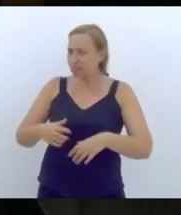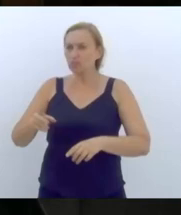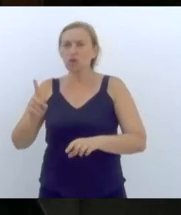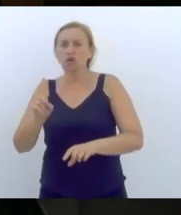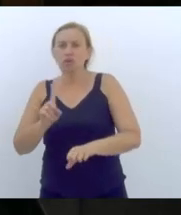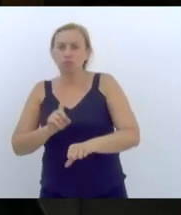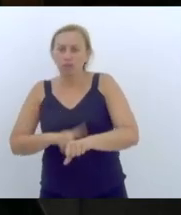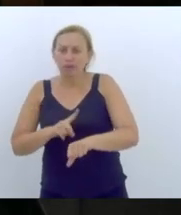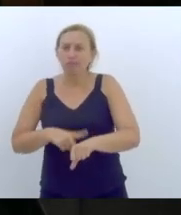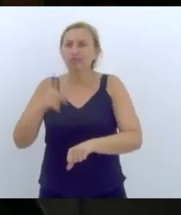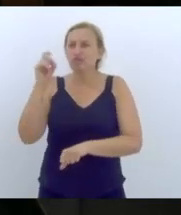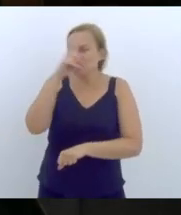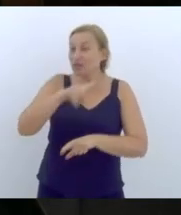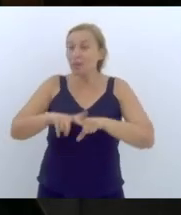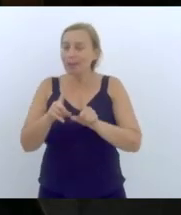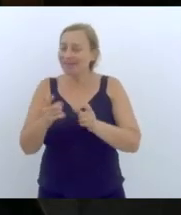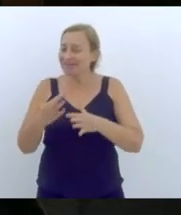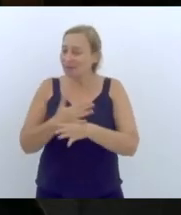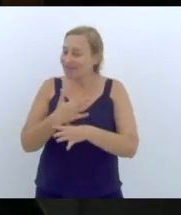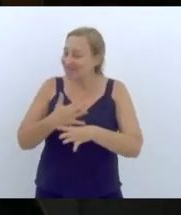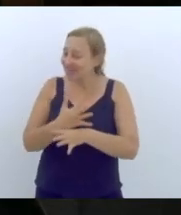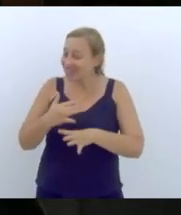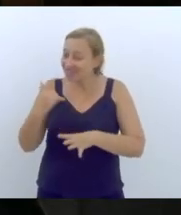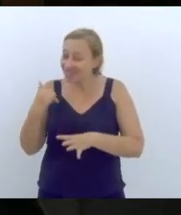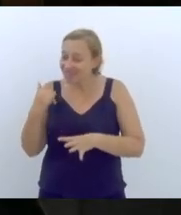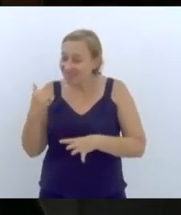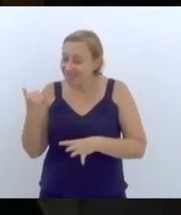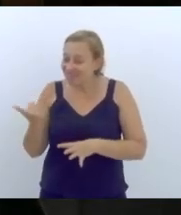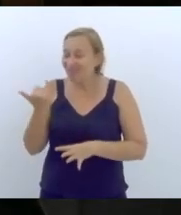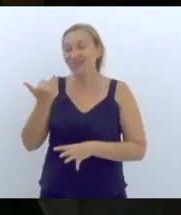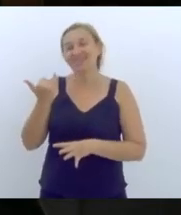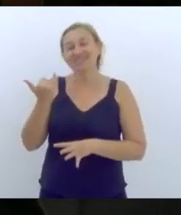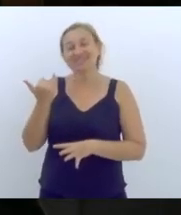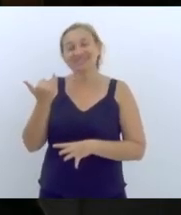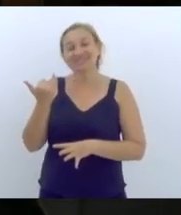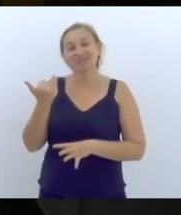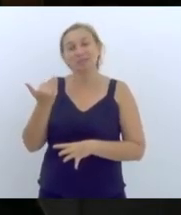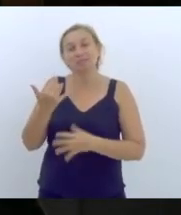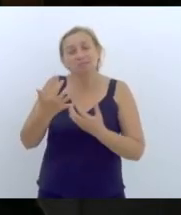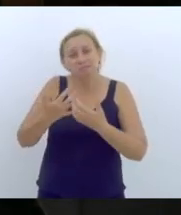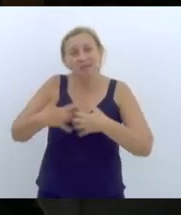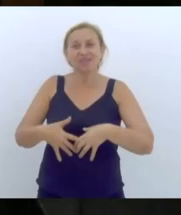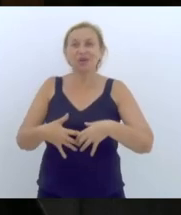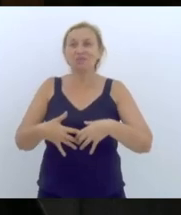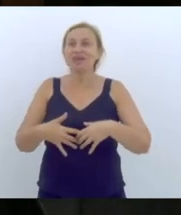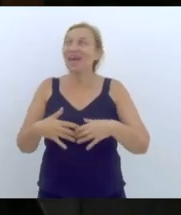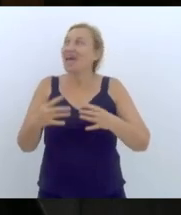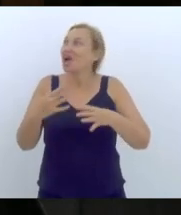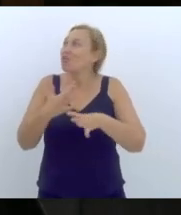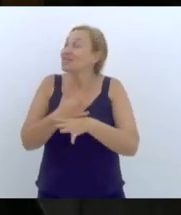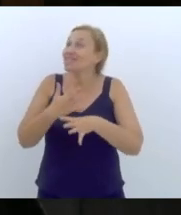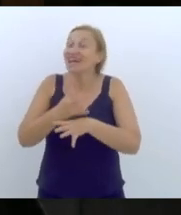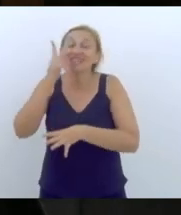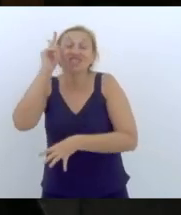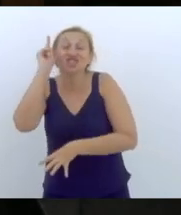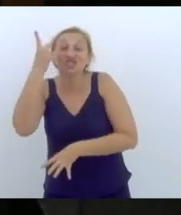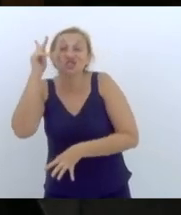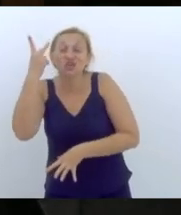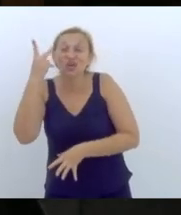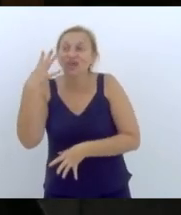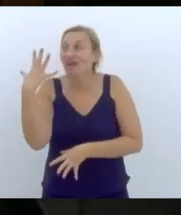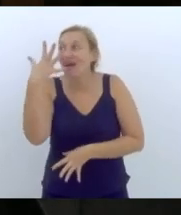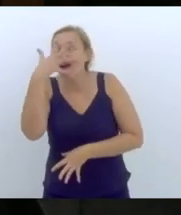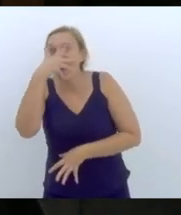mesmo tempo Petrópolis é uma cidade resiliente. Petrópolis é uma cidade histórica com as suas